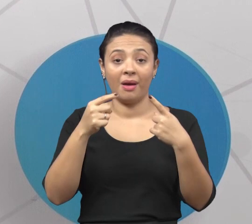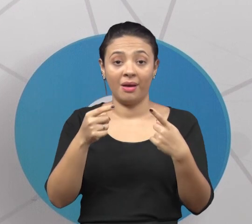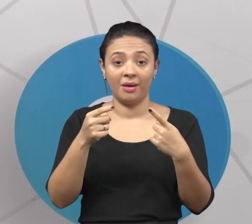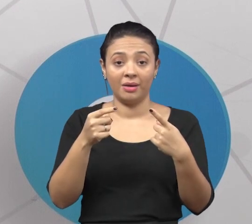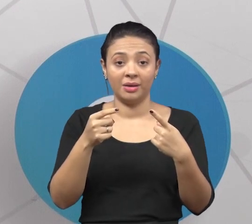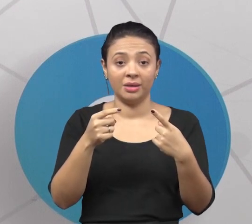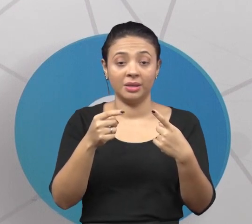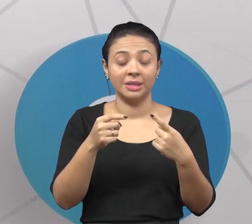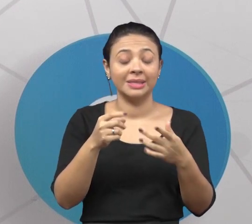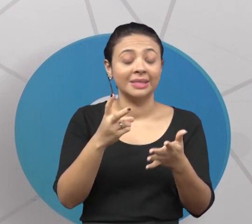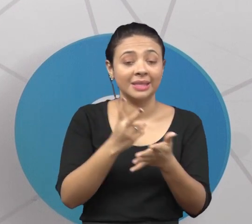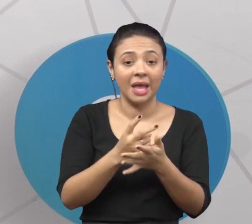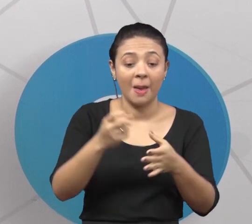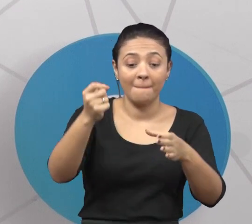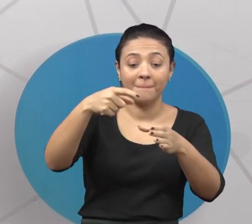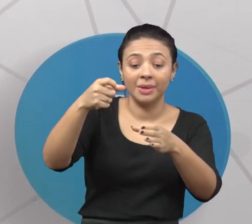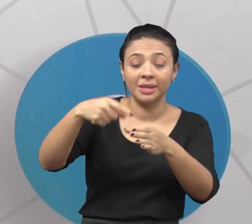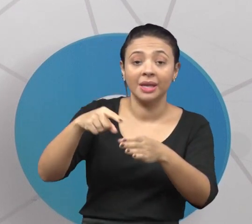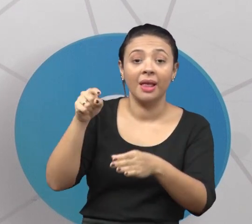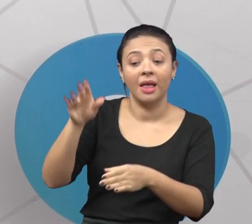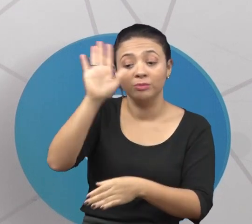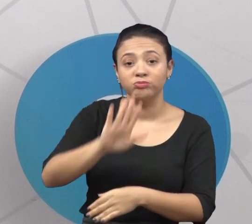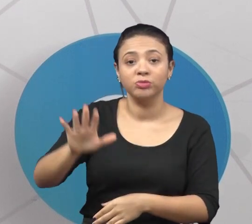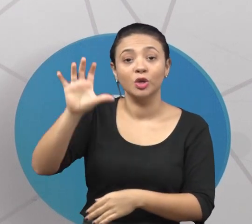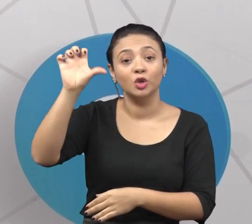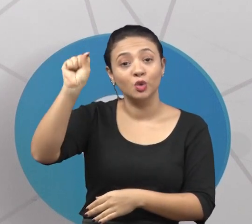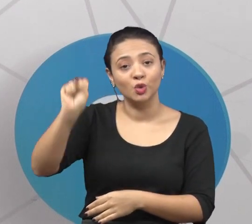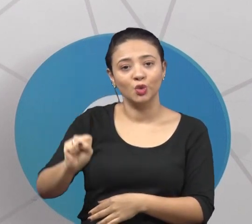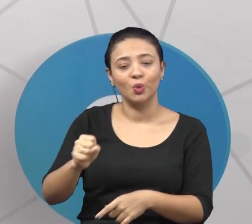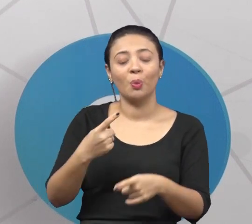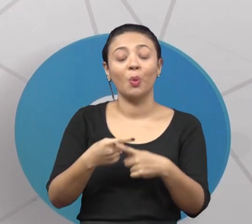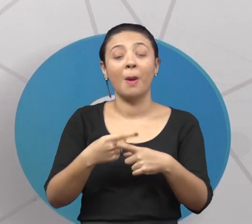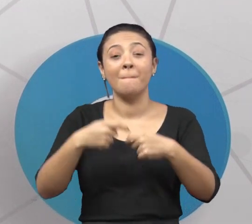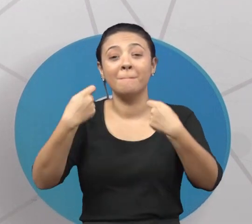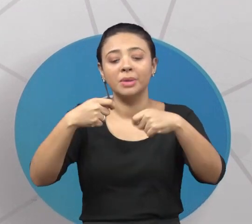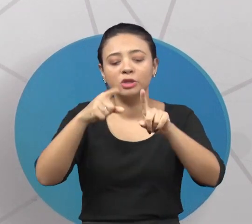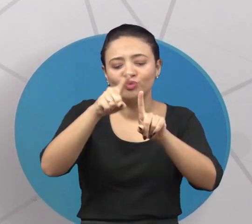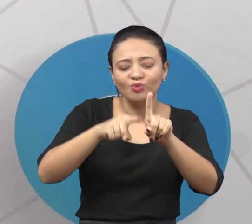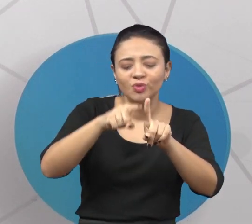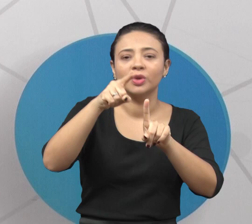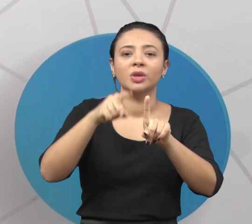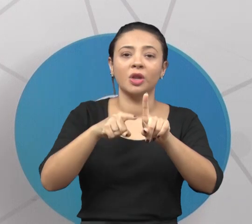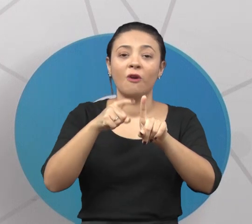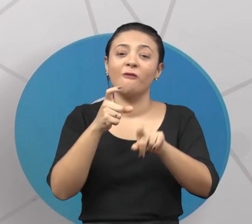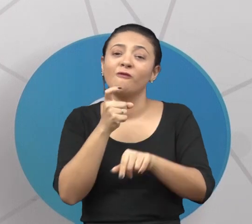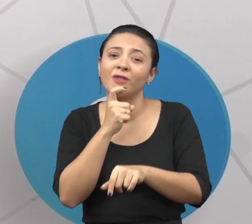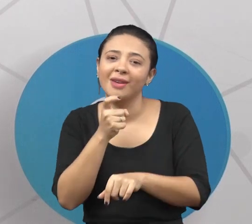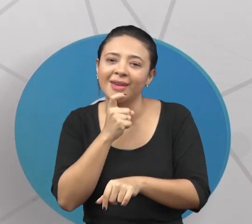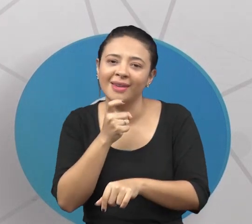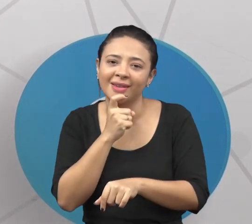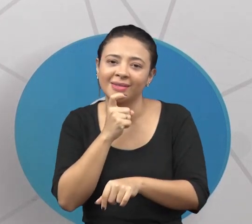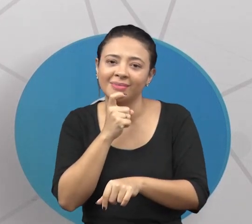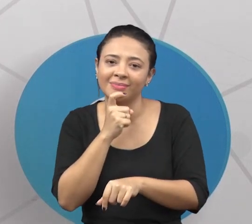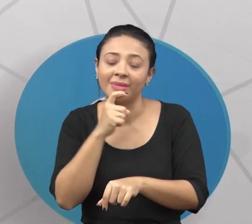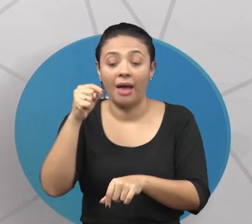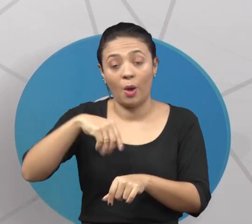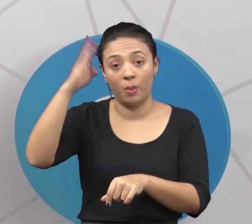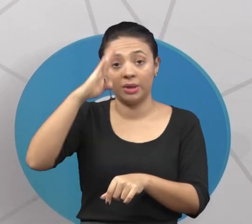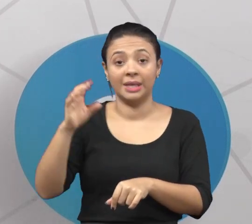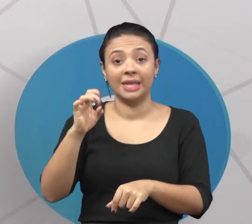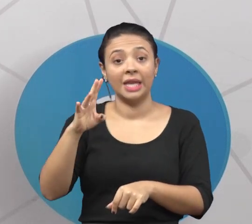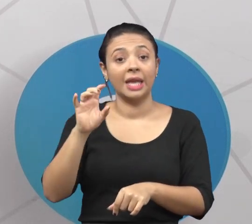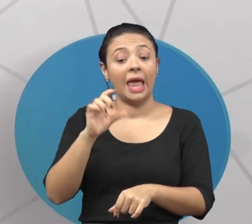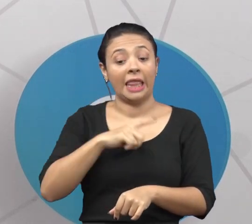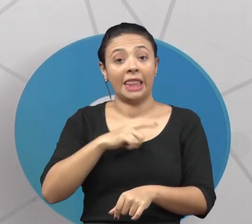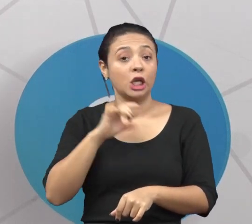Porque o trigo é um tipo tem características de climas temperados. E o Brasil só tem essa parte sul, que é uma introdução de um